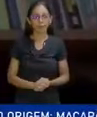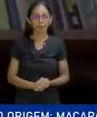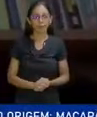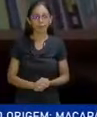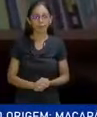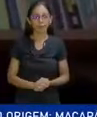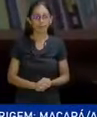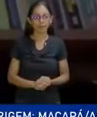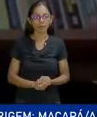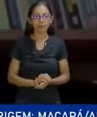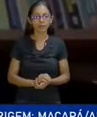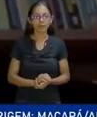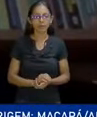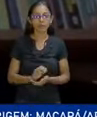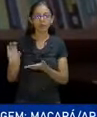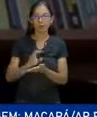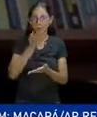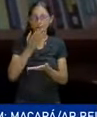as contas aprovadas,